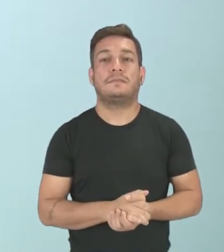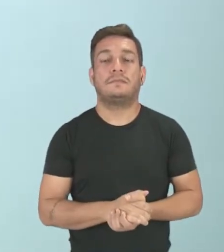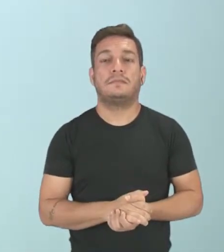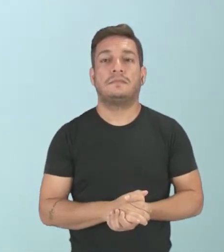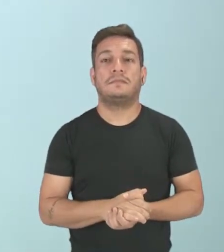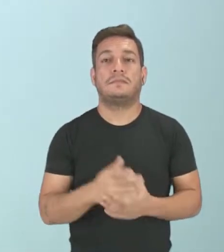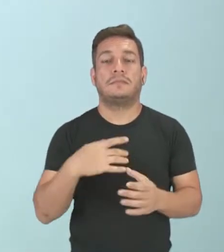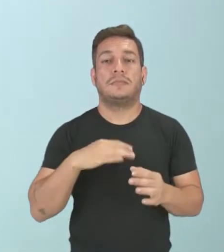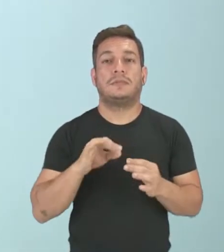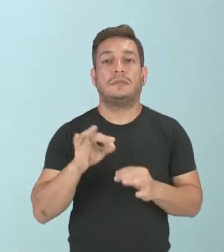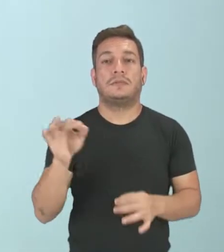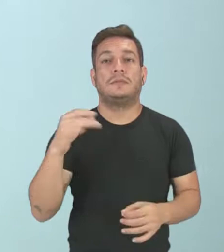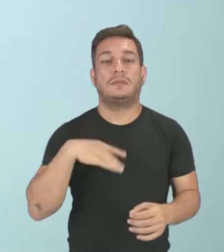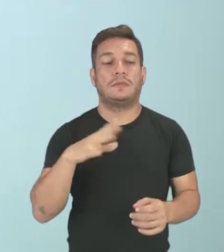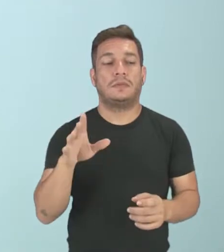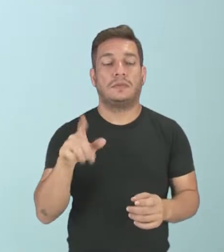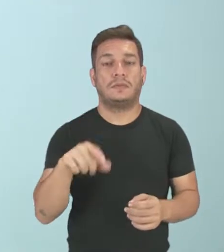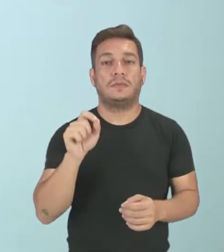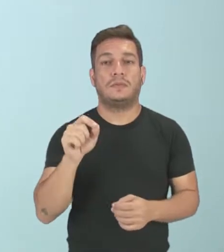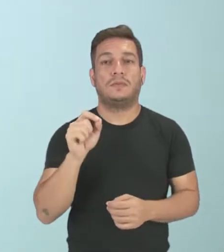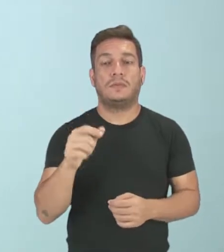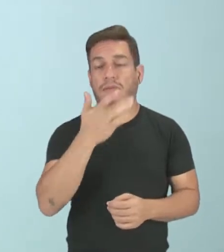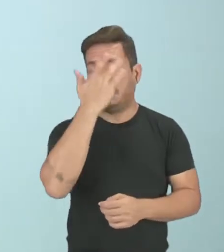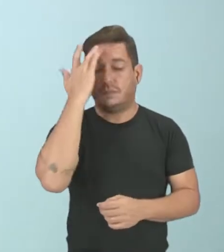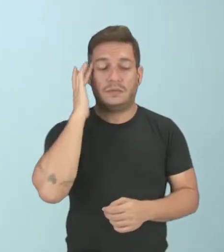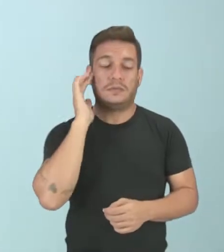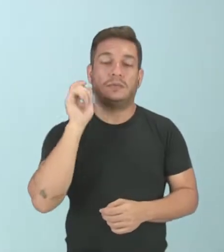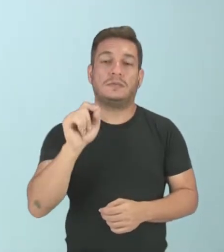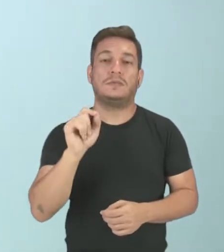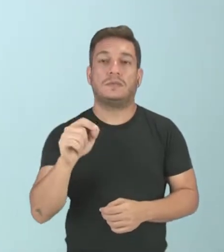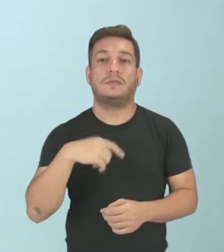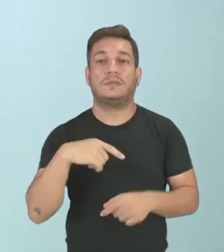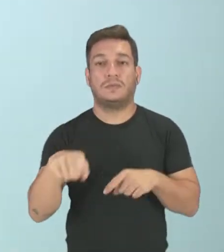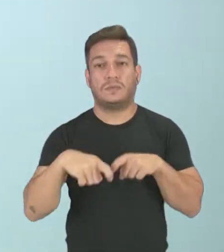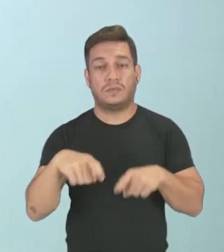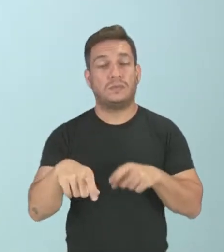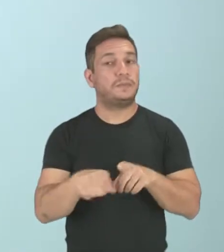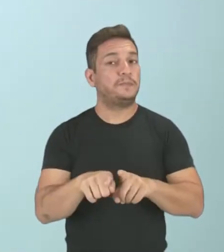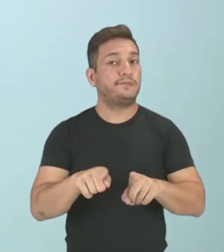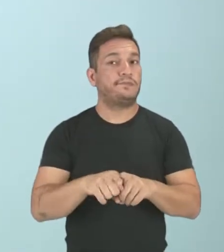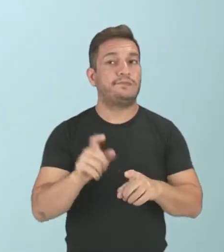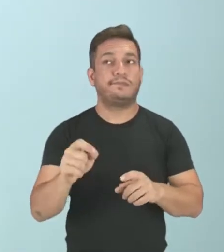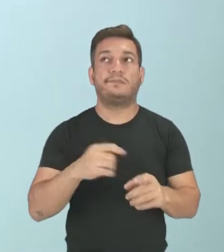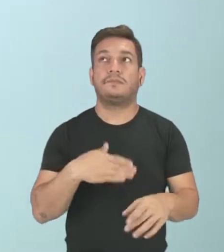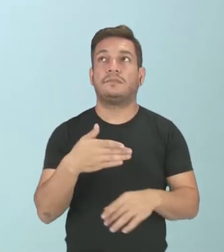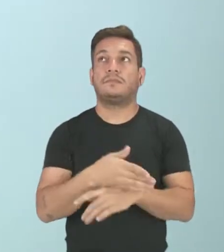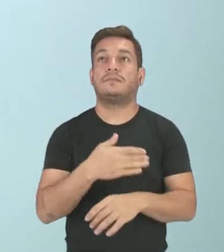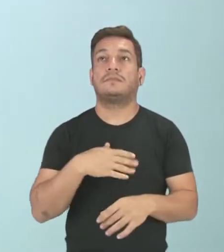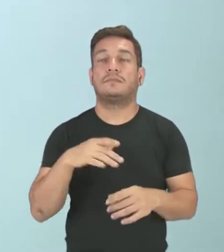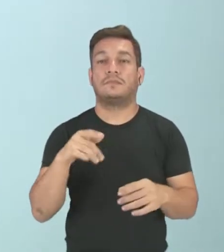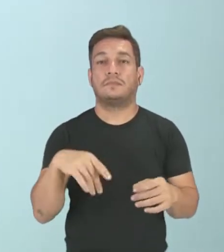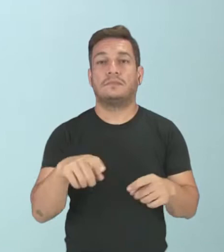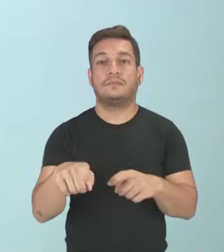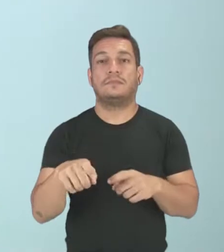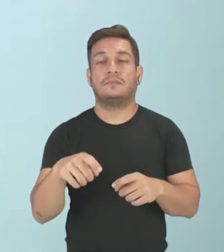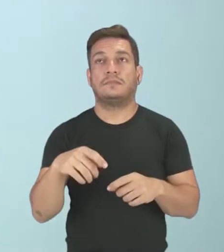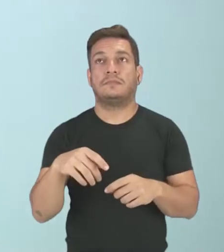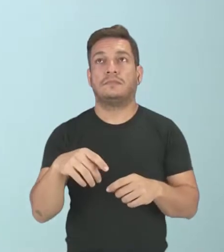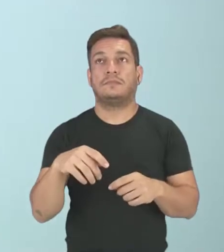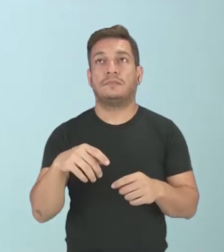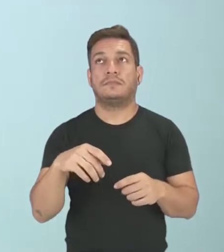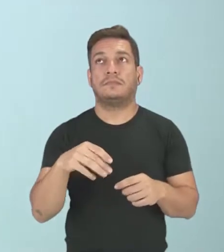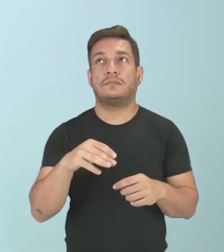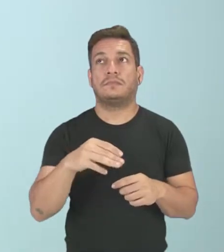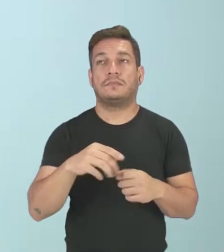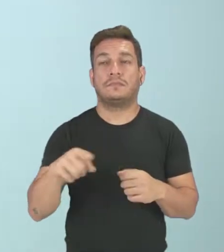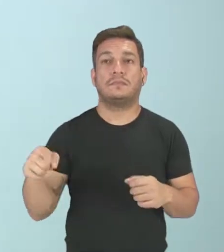Pela a extensão para o interior, as pessoas, os colonos iam entrando para o interior exatamente por a principal